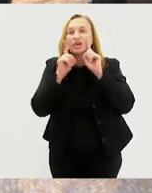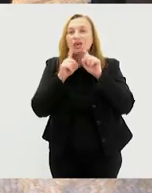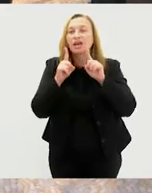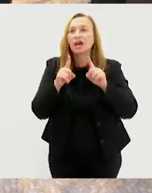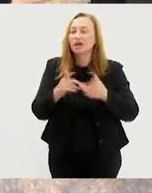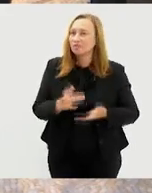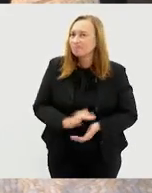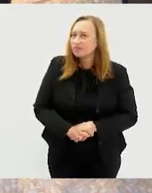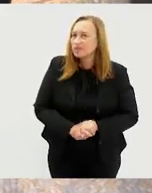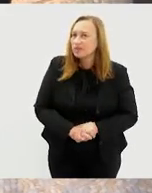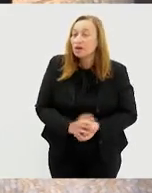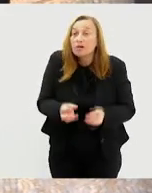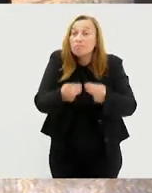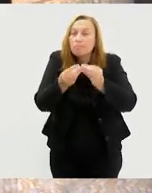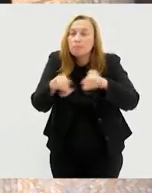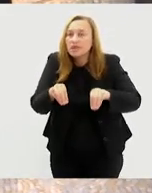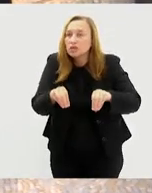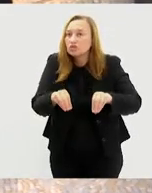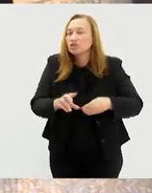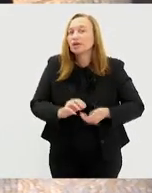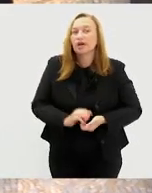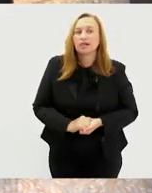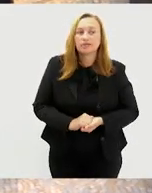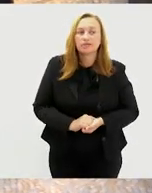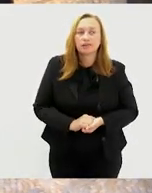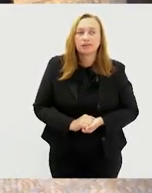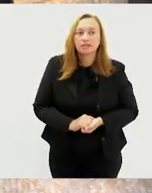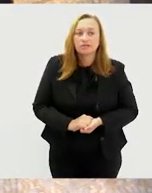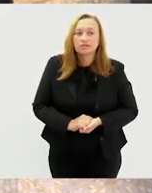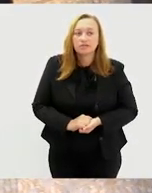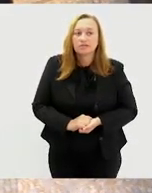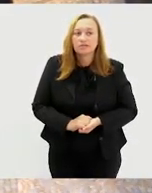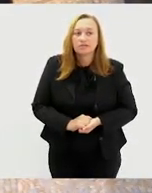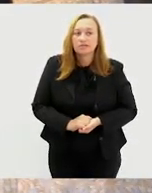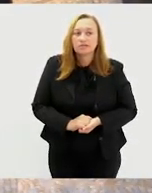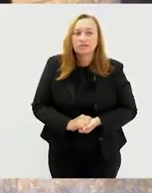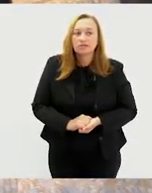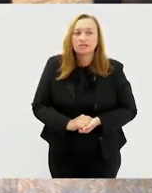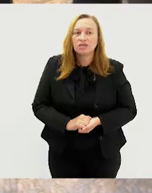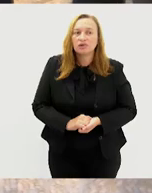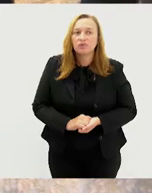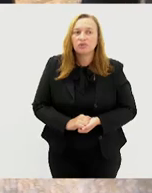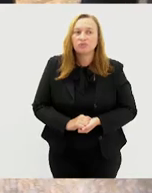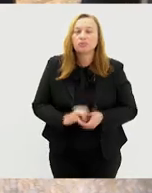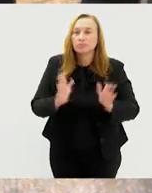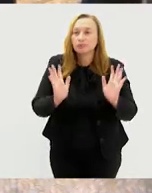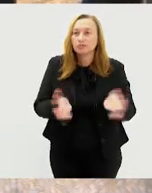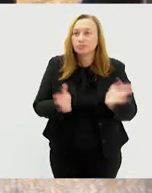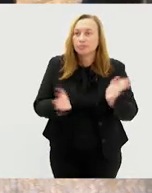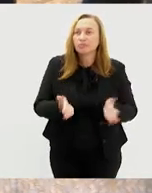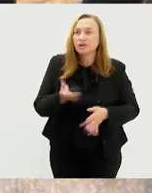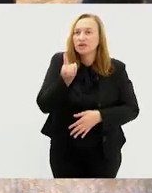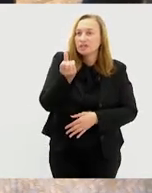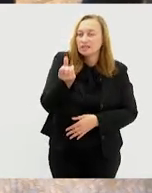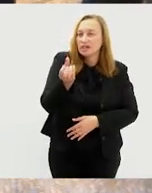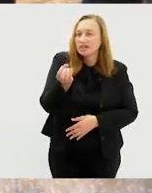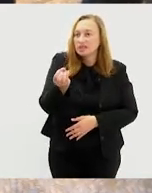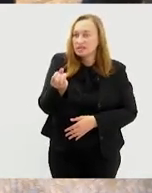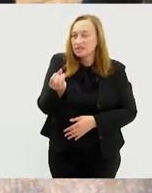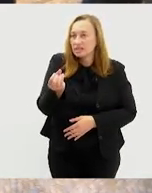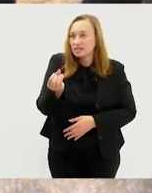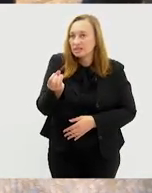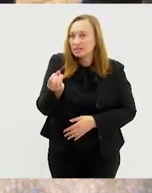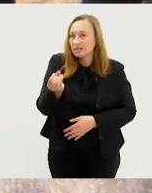combalida onde as pessoas não têm acesso ao atendimento humanizado e hoje 60 agentes da Polícia